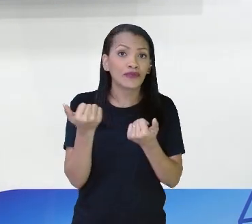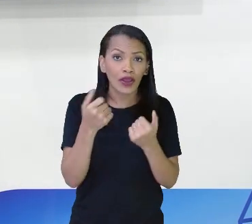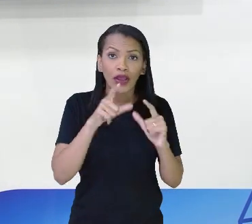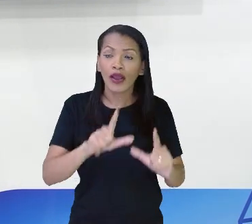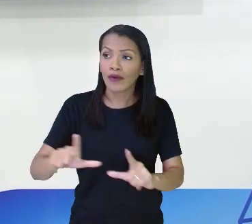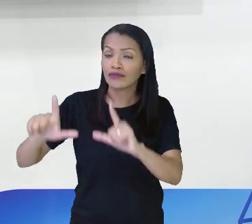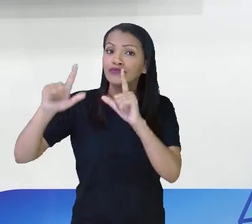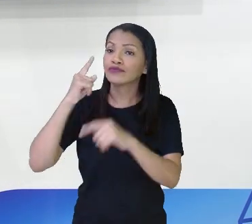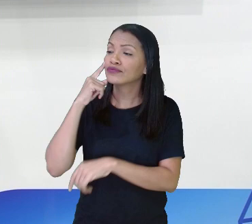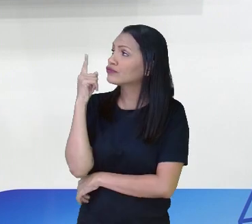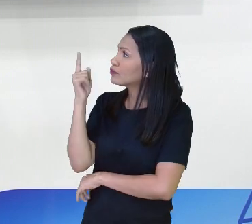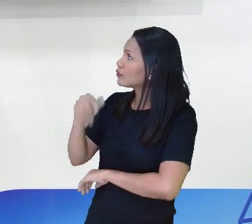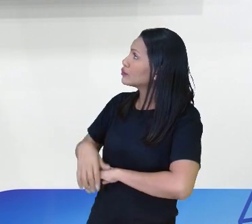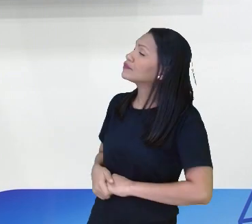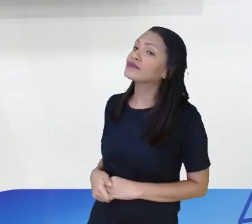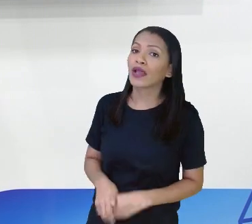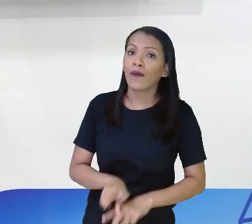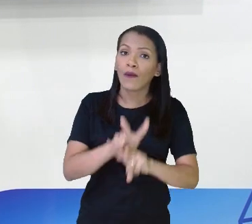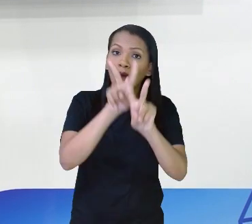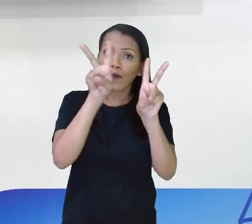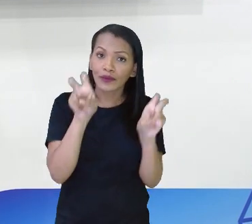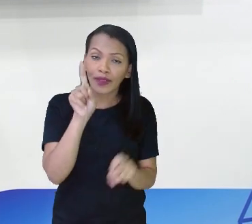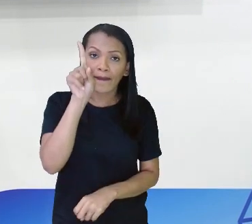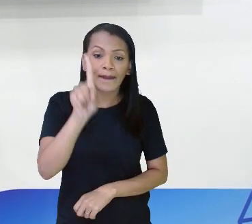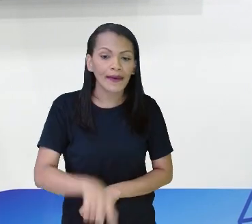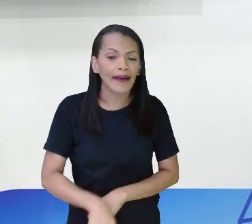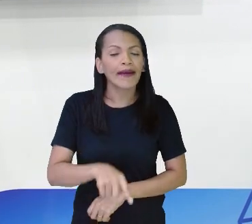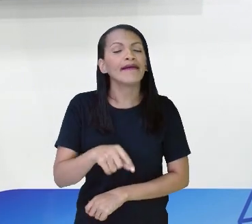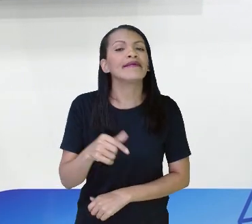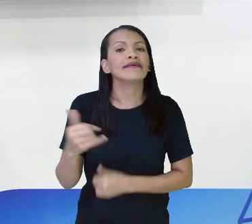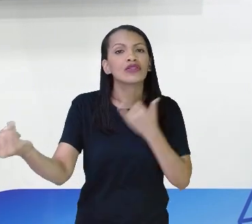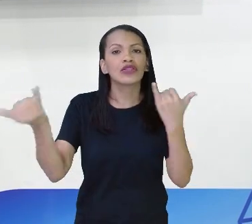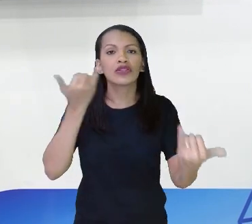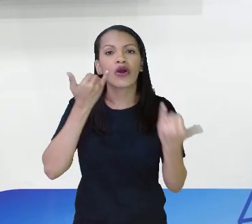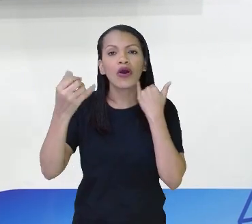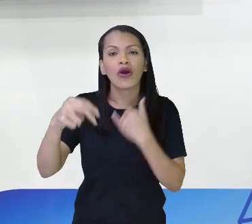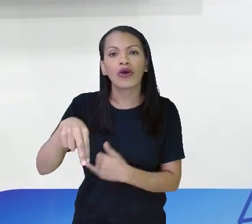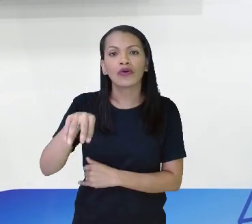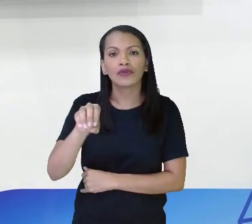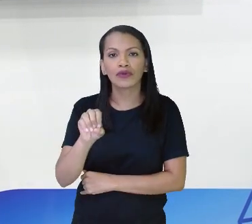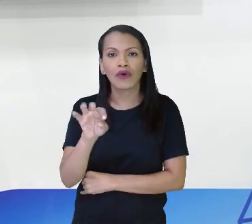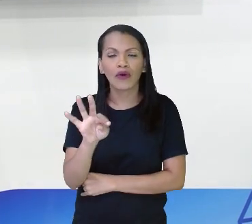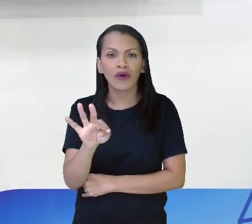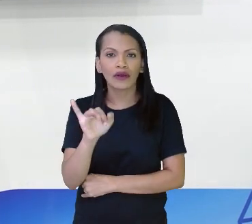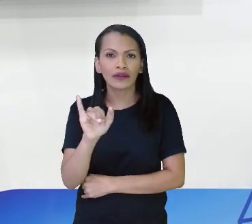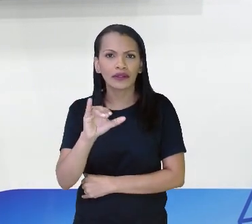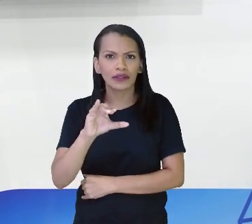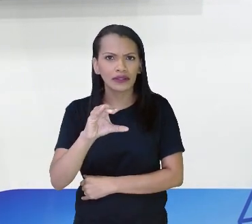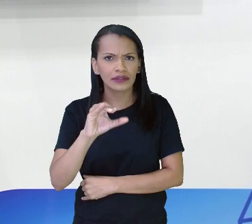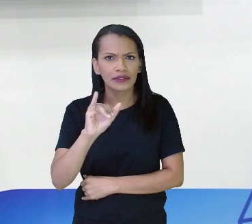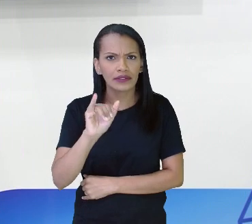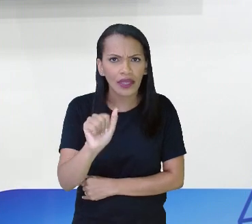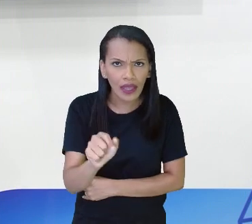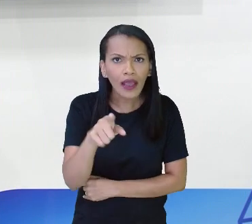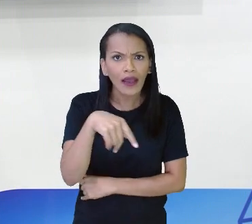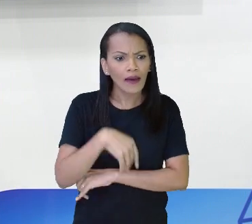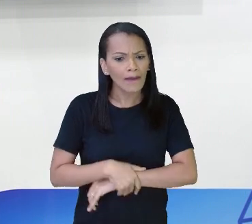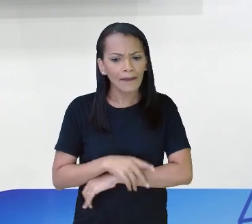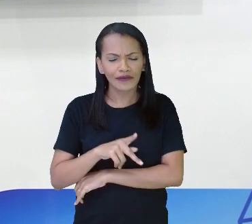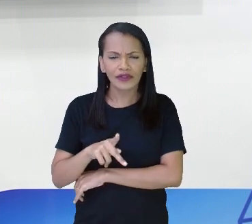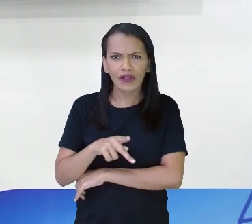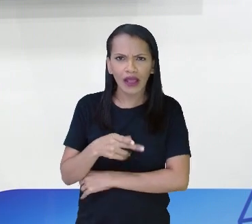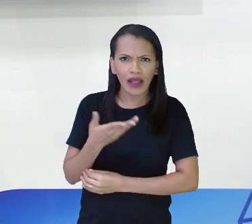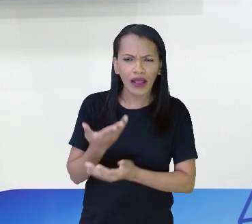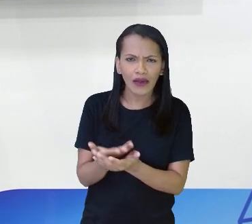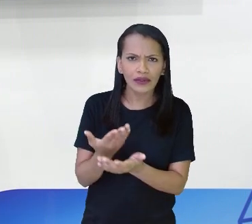dei os recadinhos. Notícia, professora, foi a aula de ontem. Que bom que você está antenado, mas